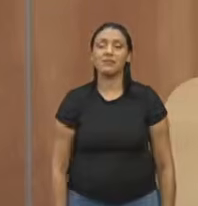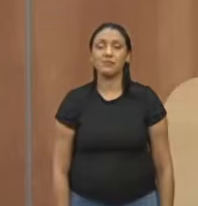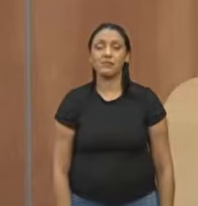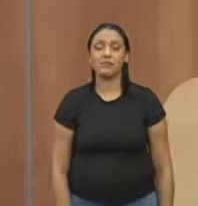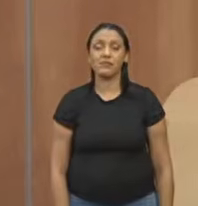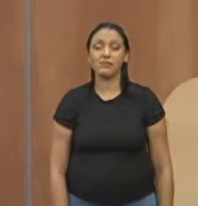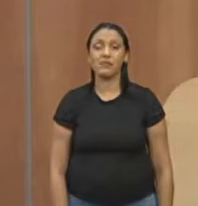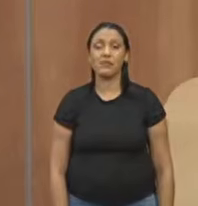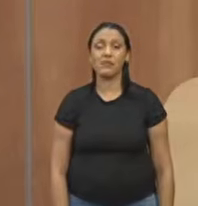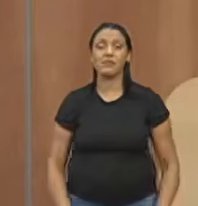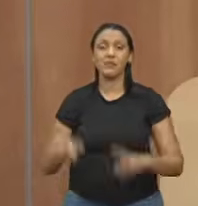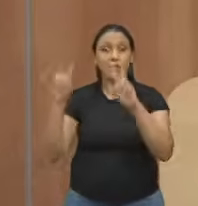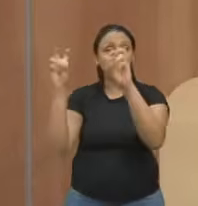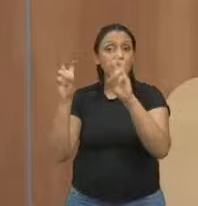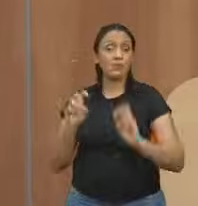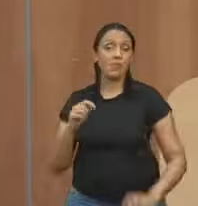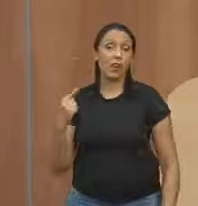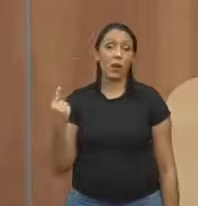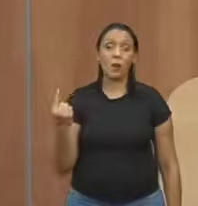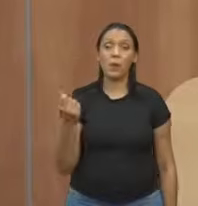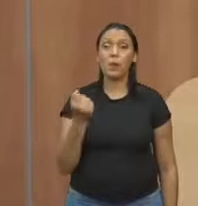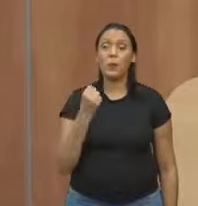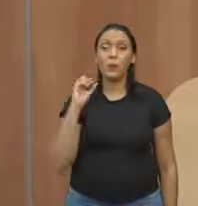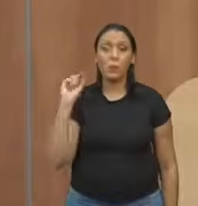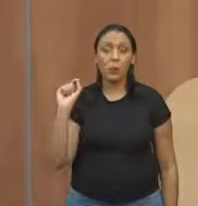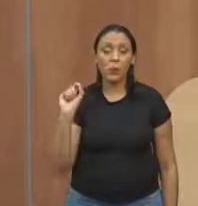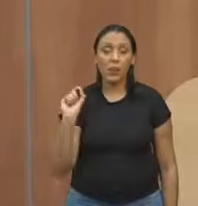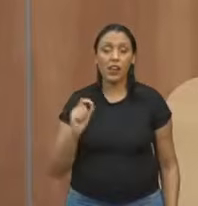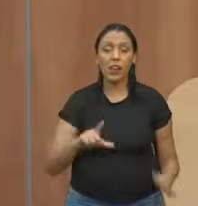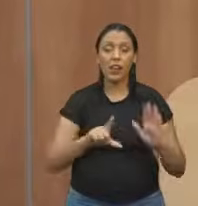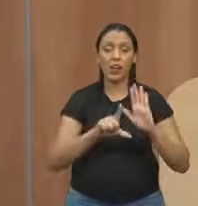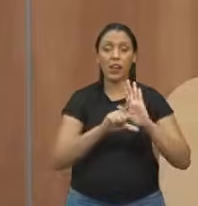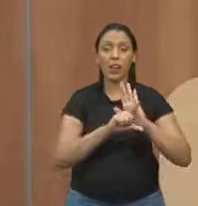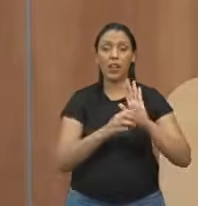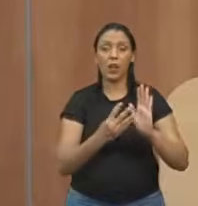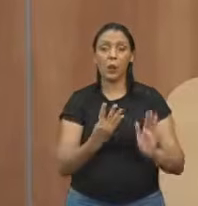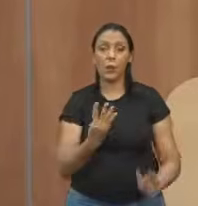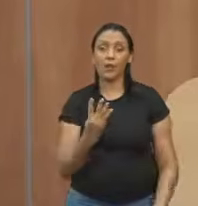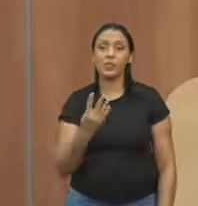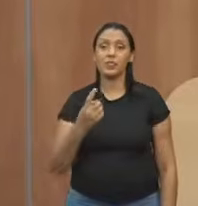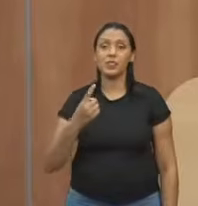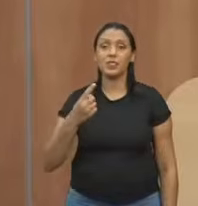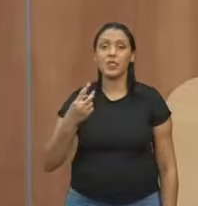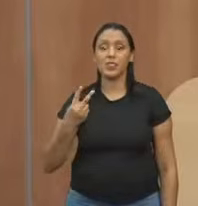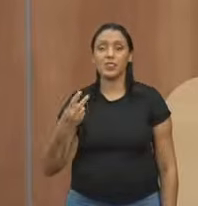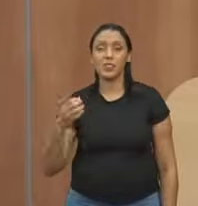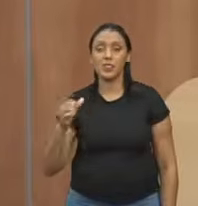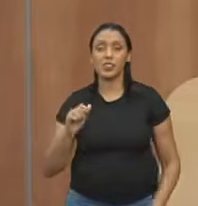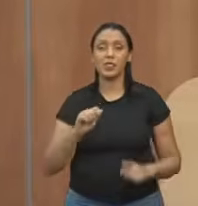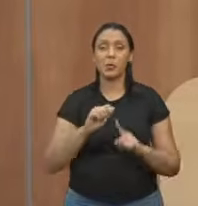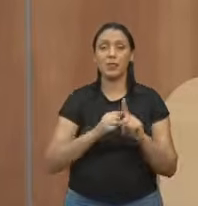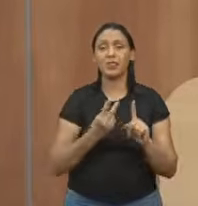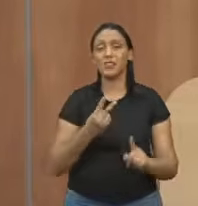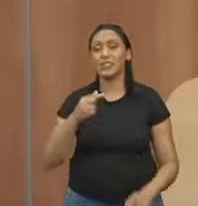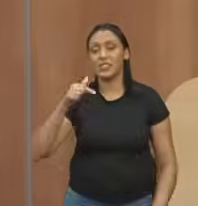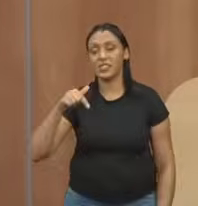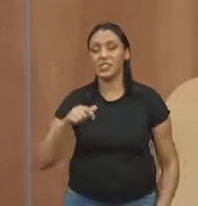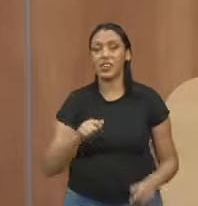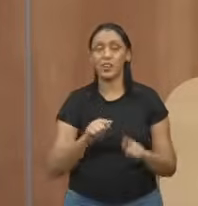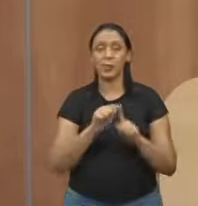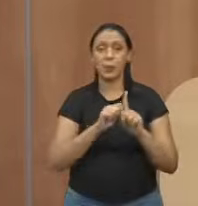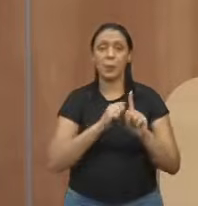Cabe destacar que a Lei 4.116, de 27 de agosto de 1962,